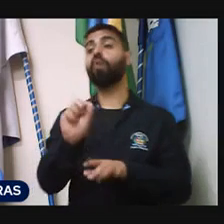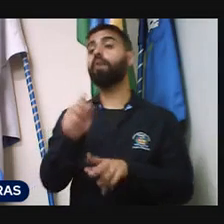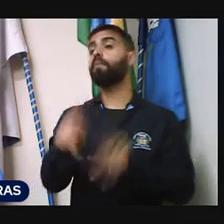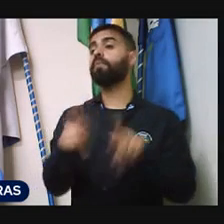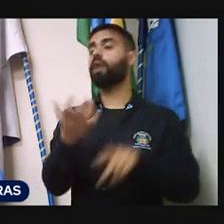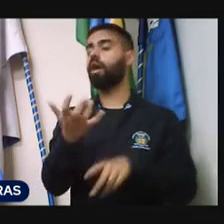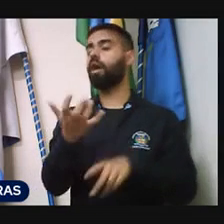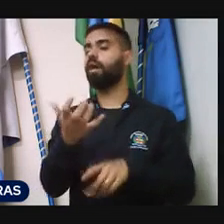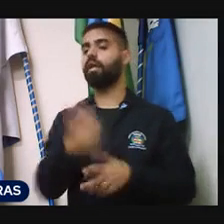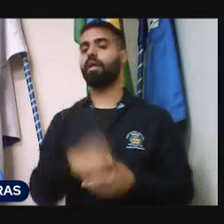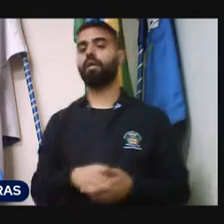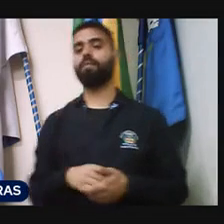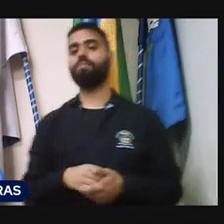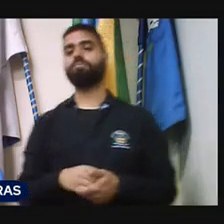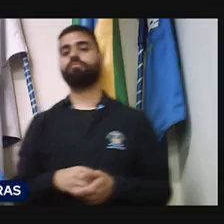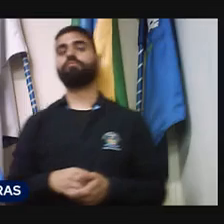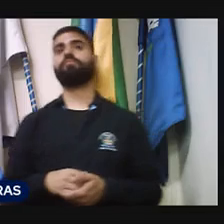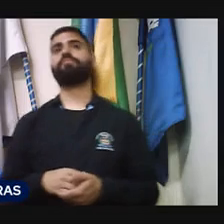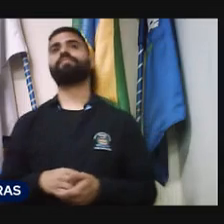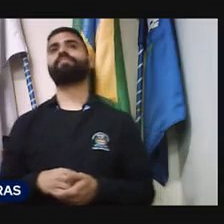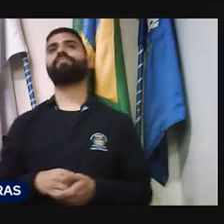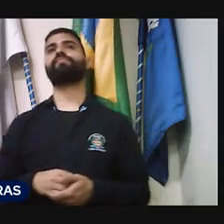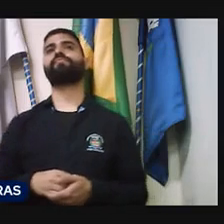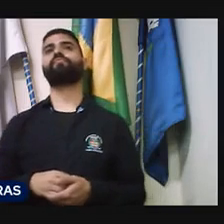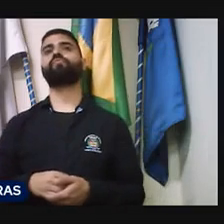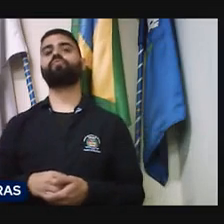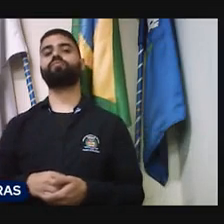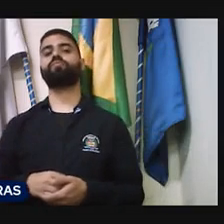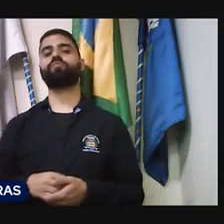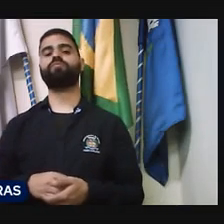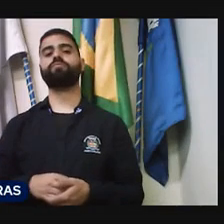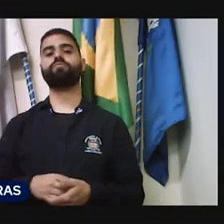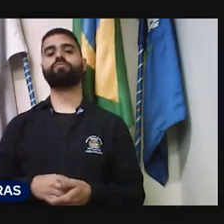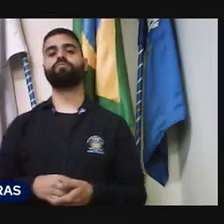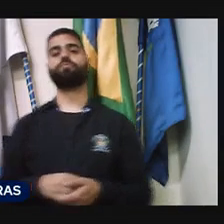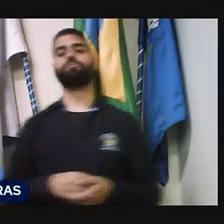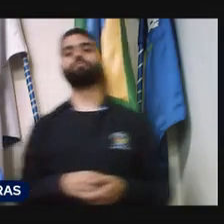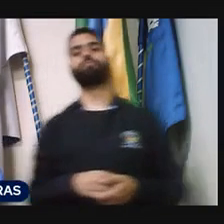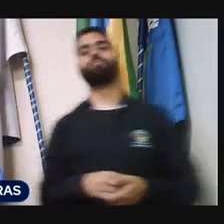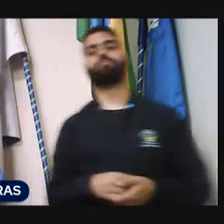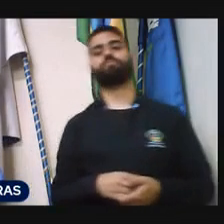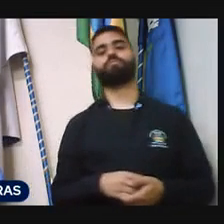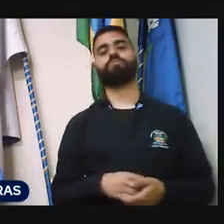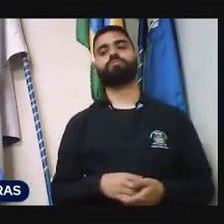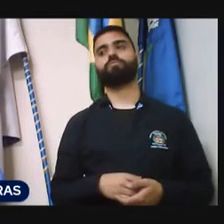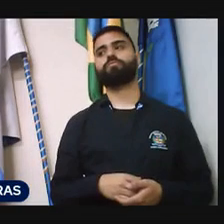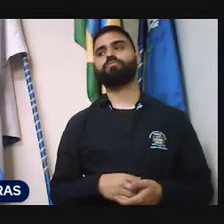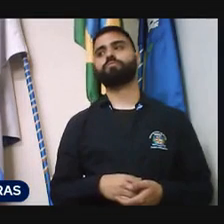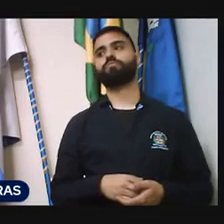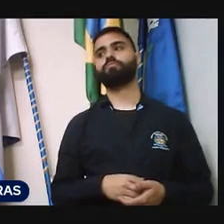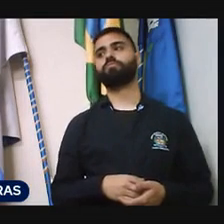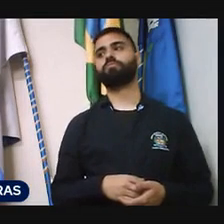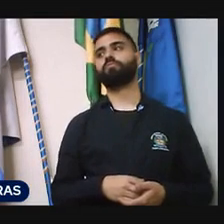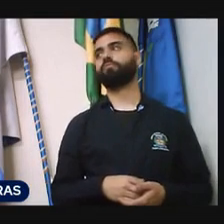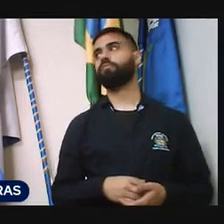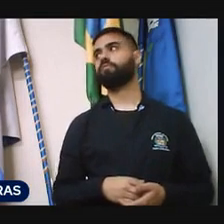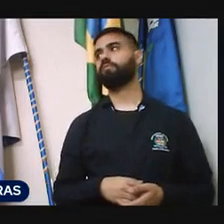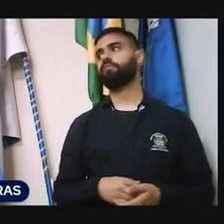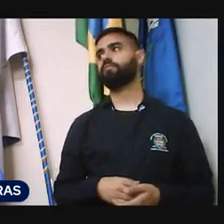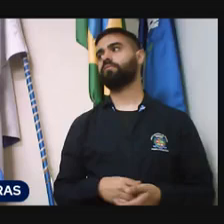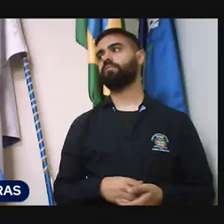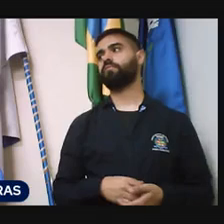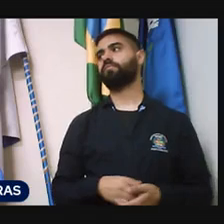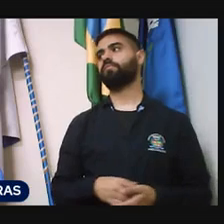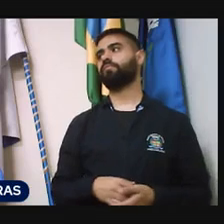quer é uma outra coisa que eu gostaria também estar falando eu tive até